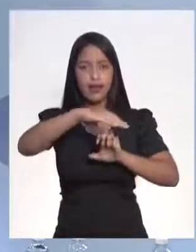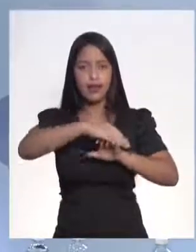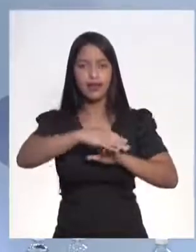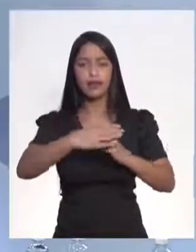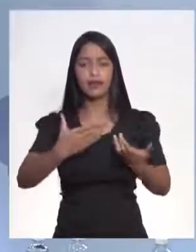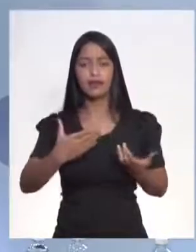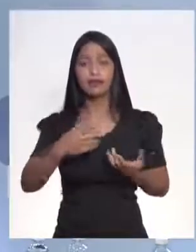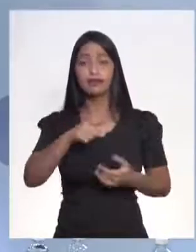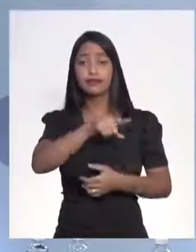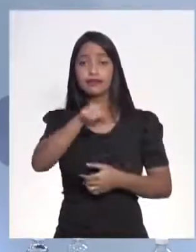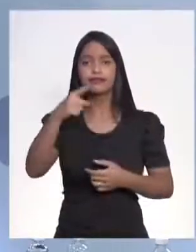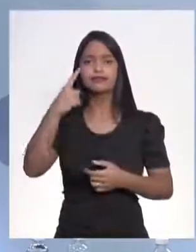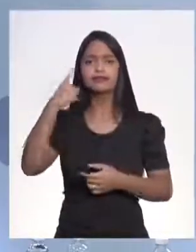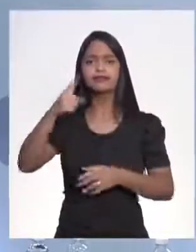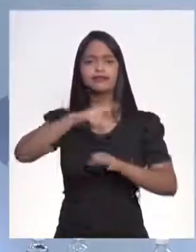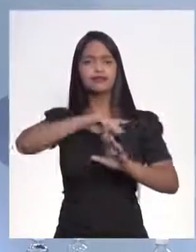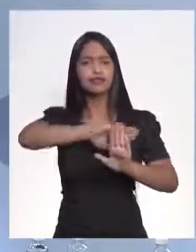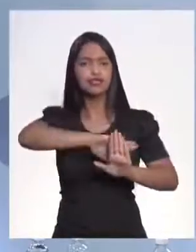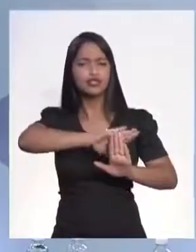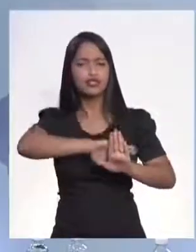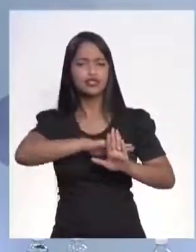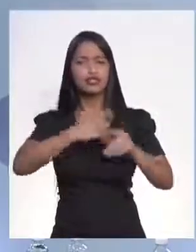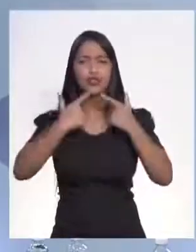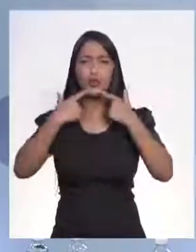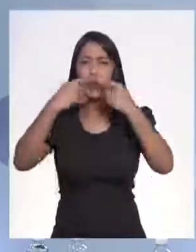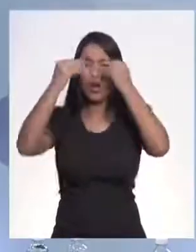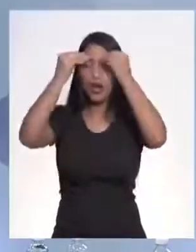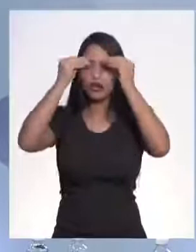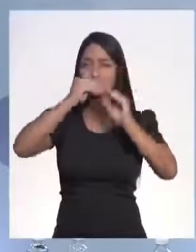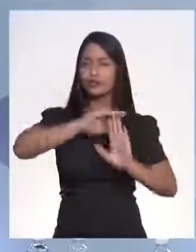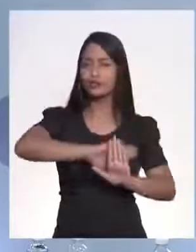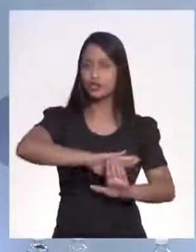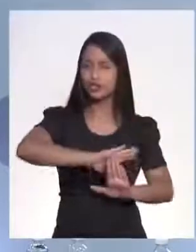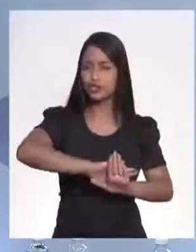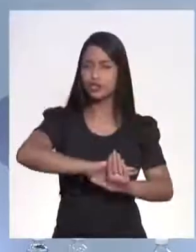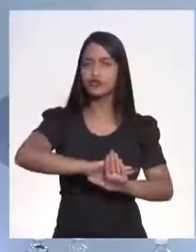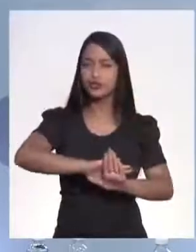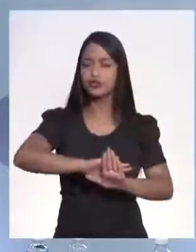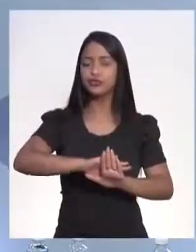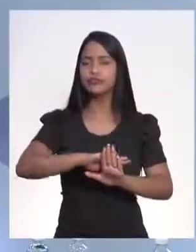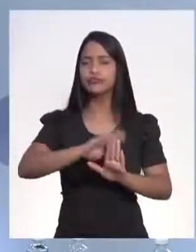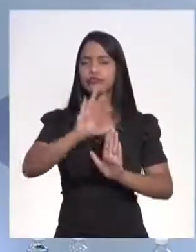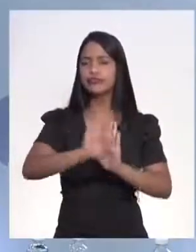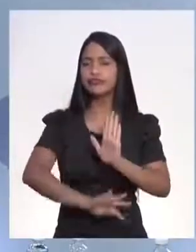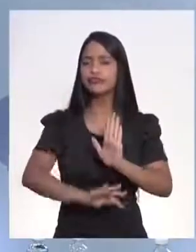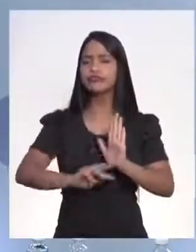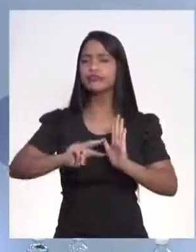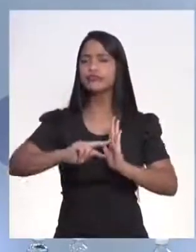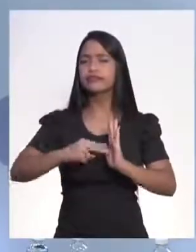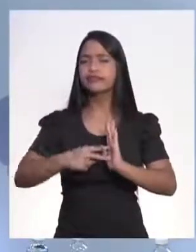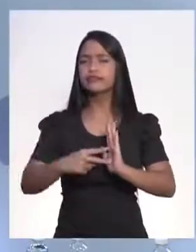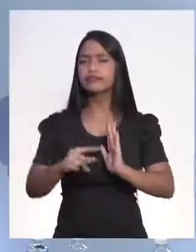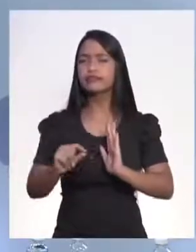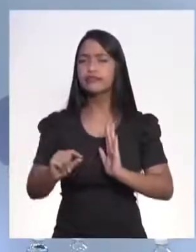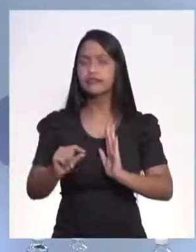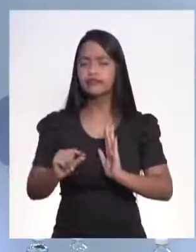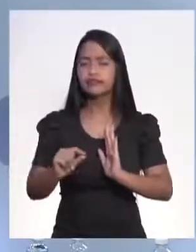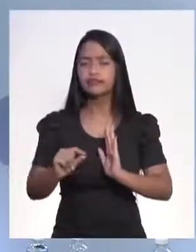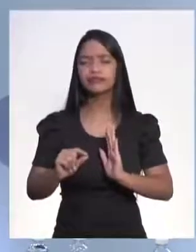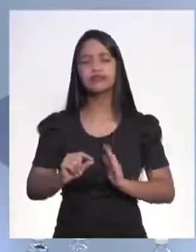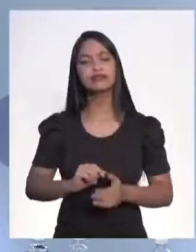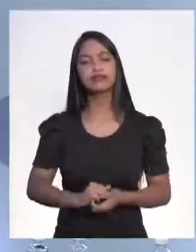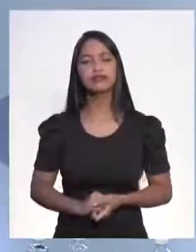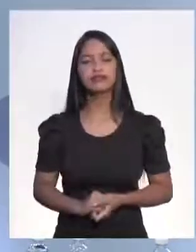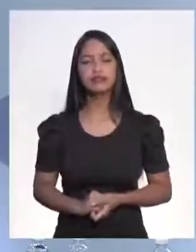Nas questões o subjetivismo a linguagem subjetiva O que é subjetivo dentro de um texto é tudo aquilo que se refere